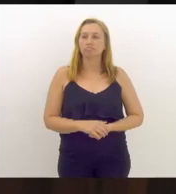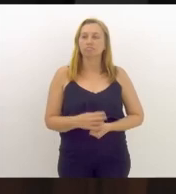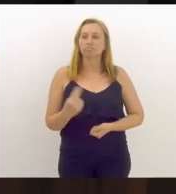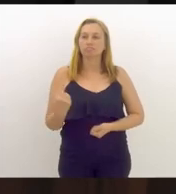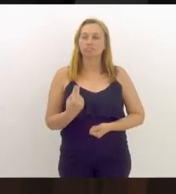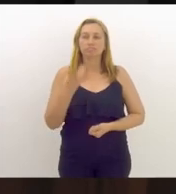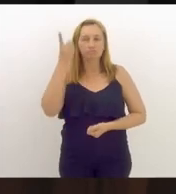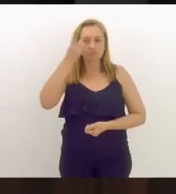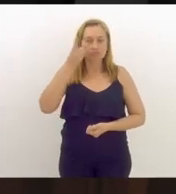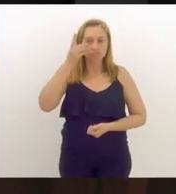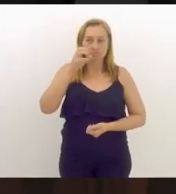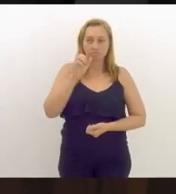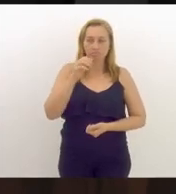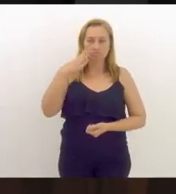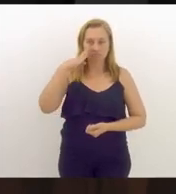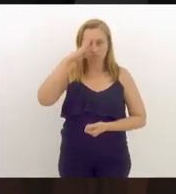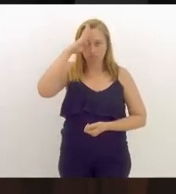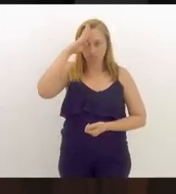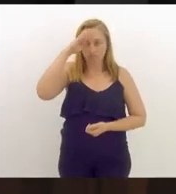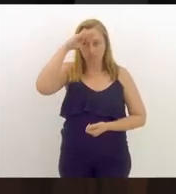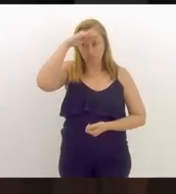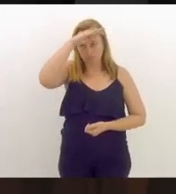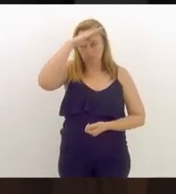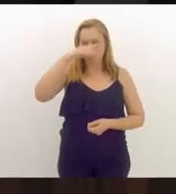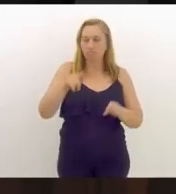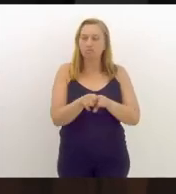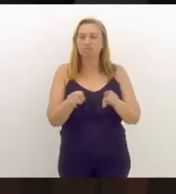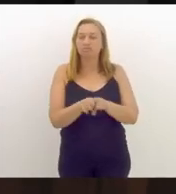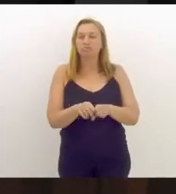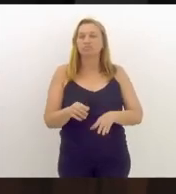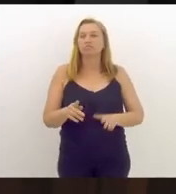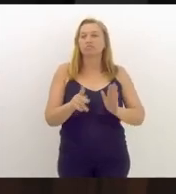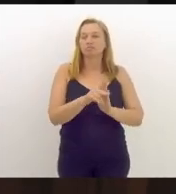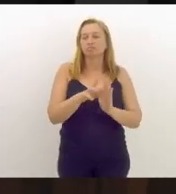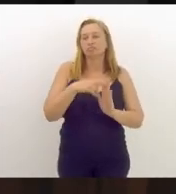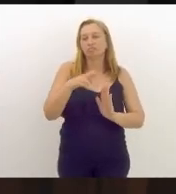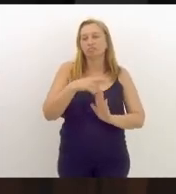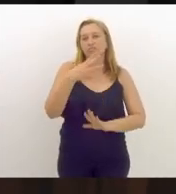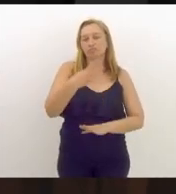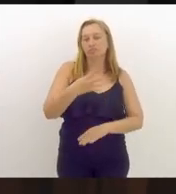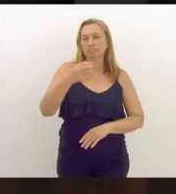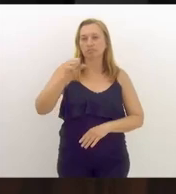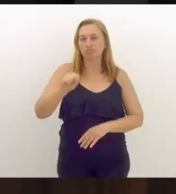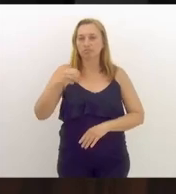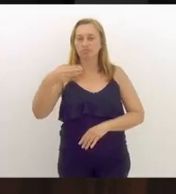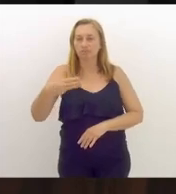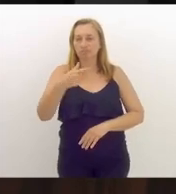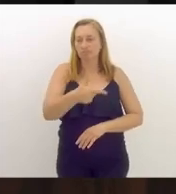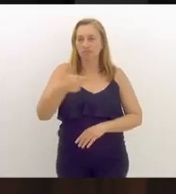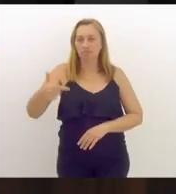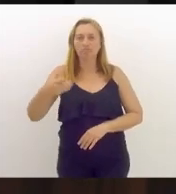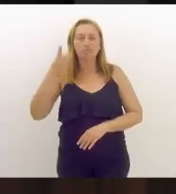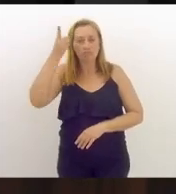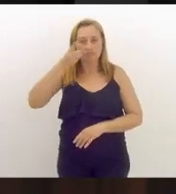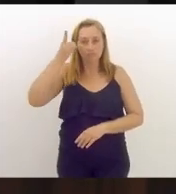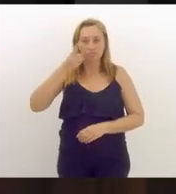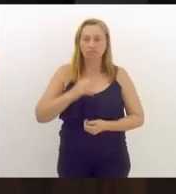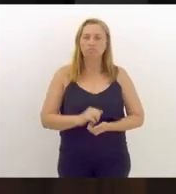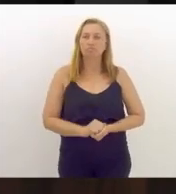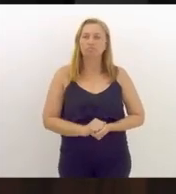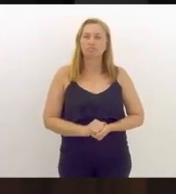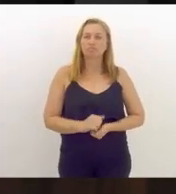Alana Passos projeto de resolução 48322 de Altair Deputado dos deputados